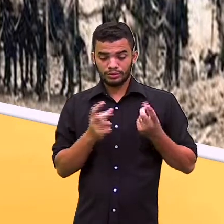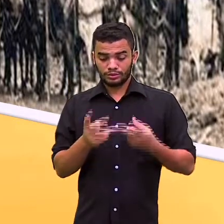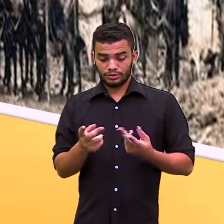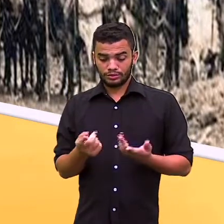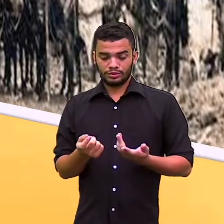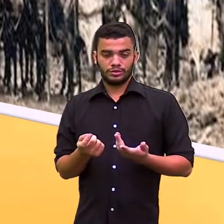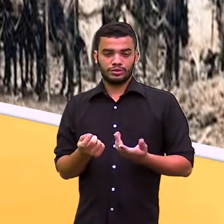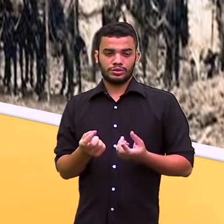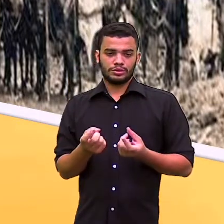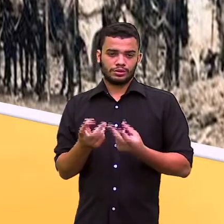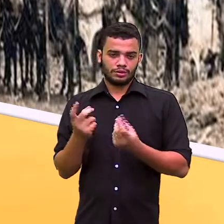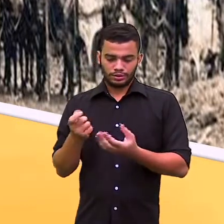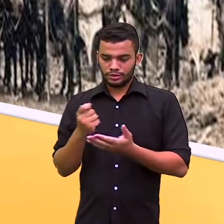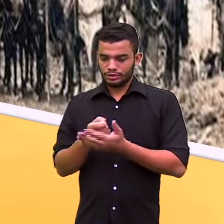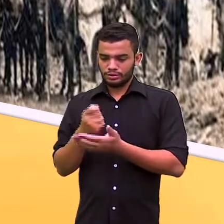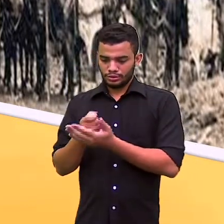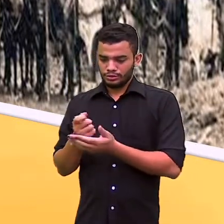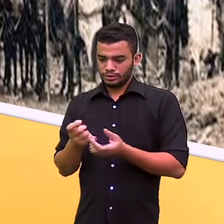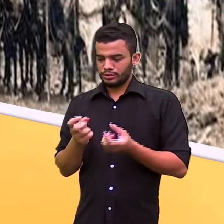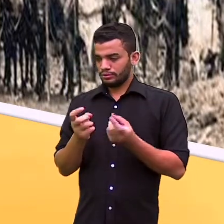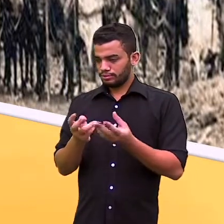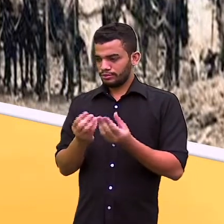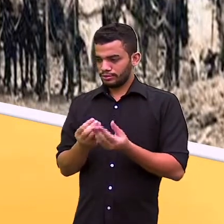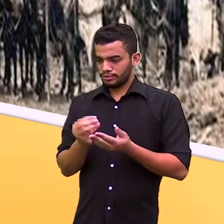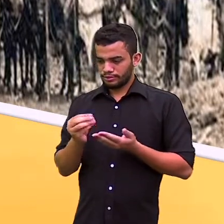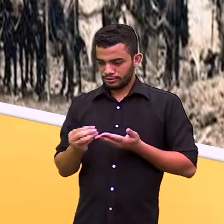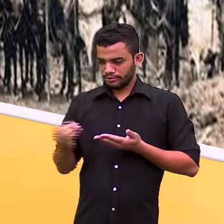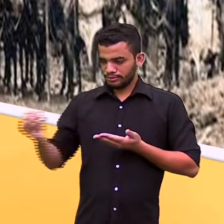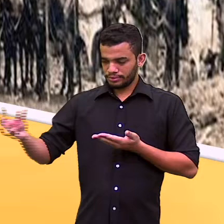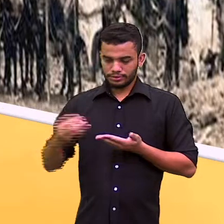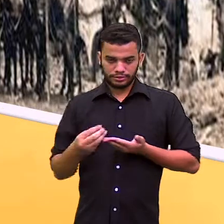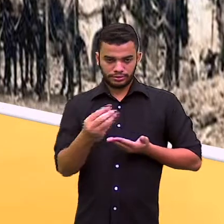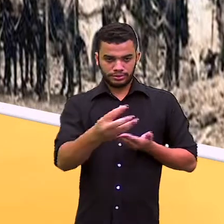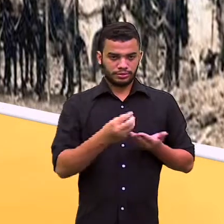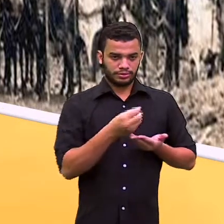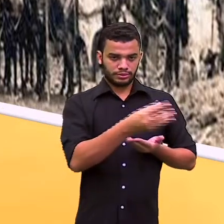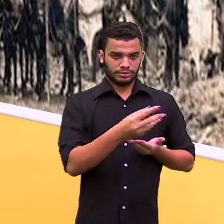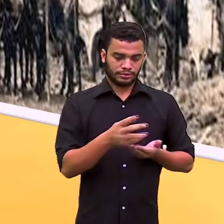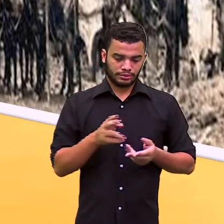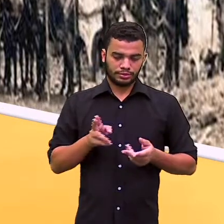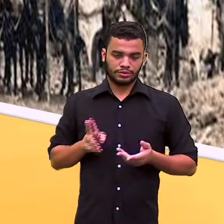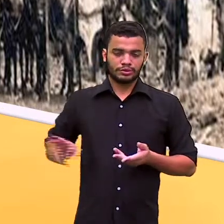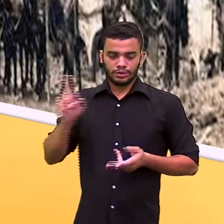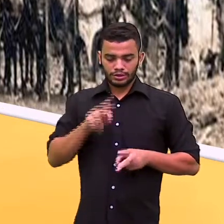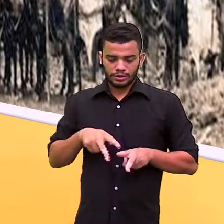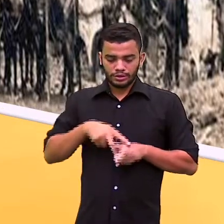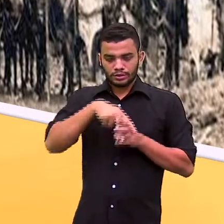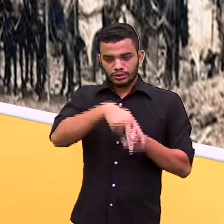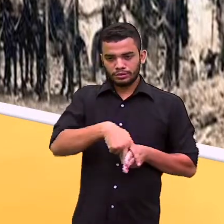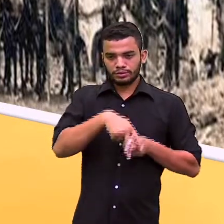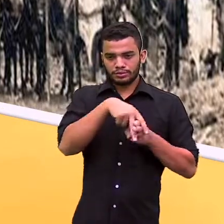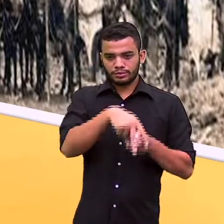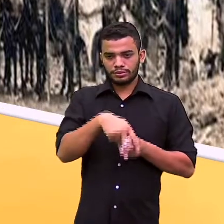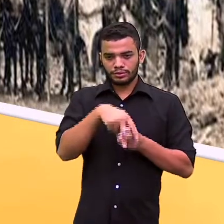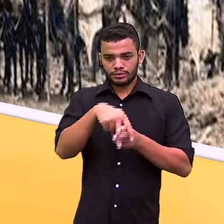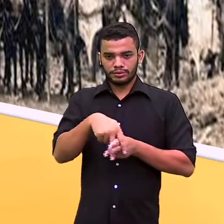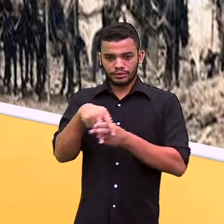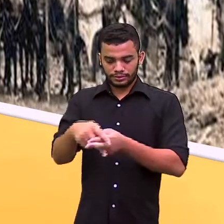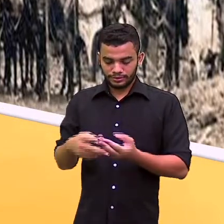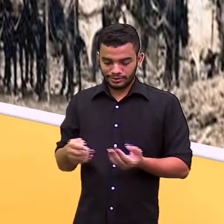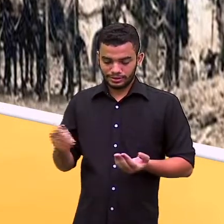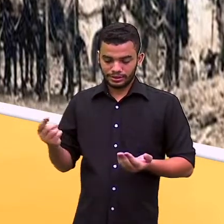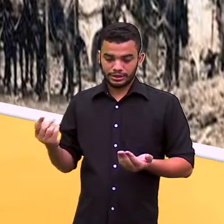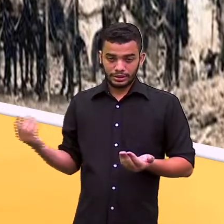mercadorias em diversas regiões das colônias, tanto na colônia para Minas Gerais, quanto para